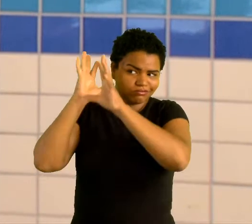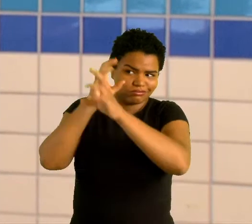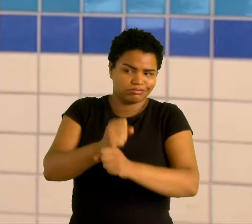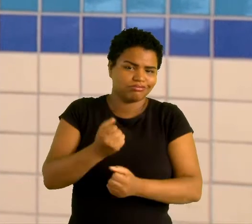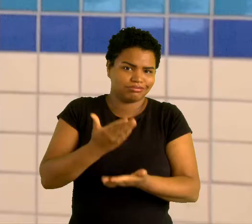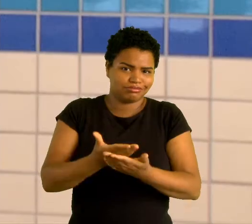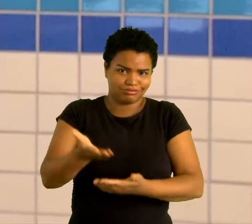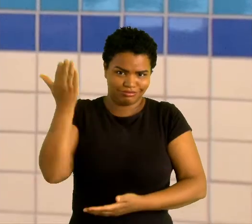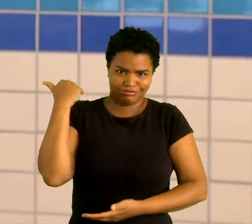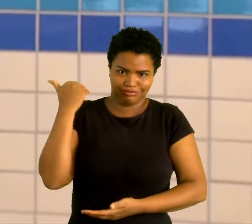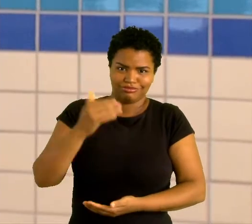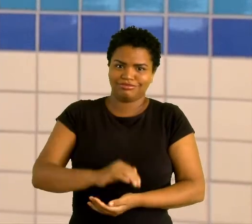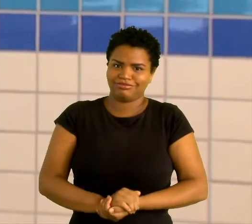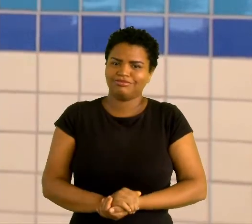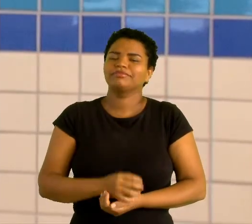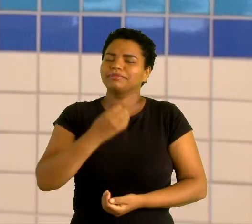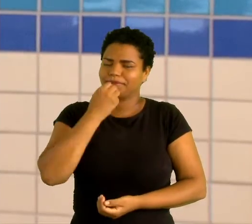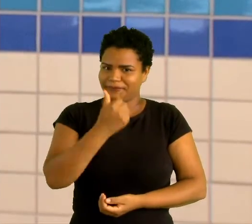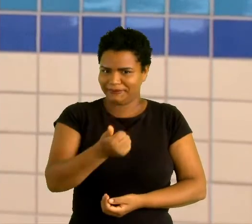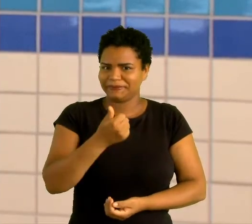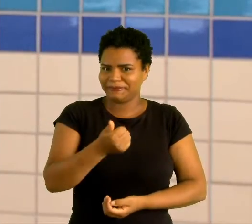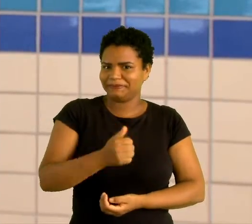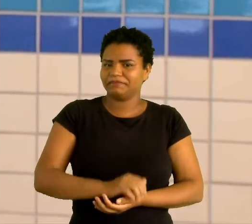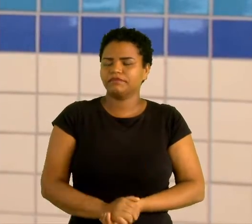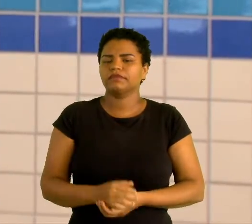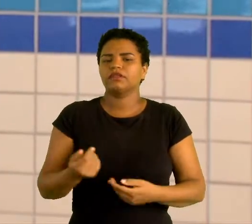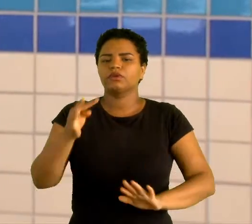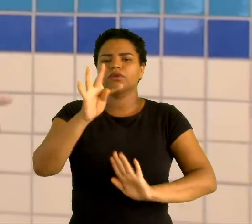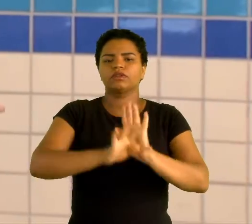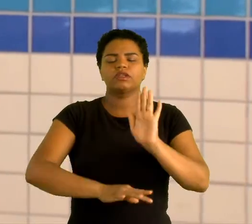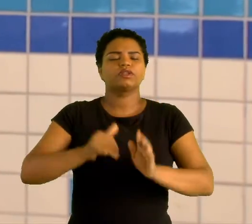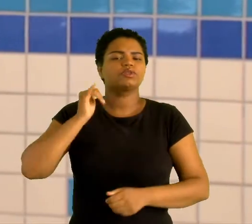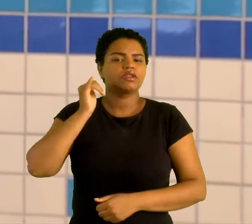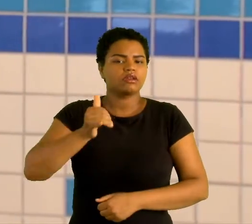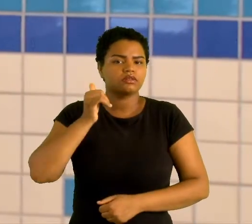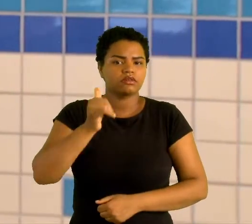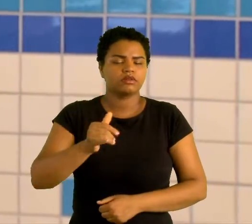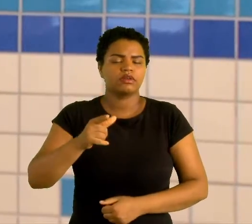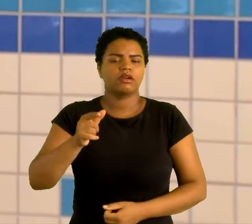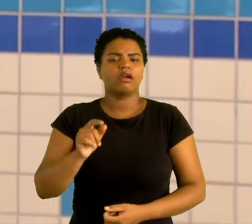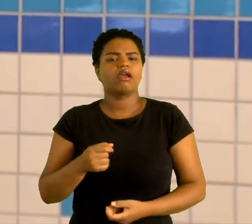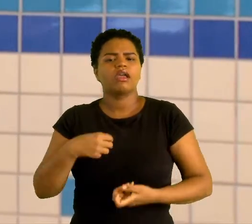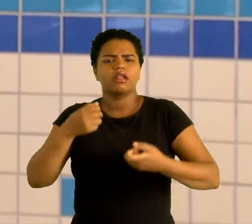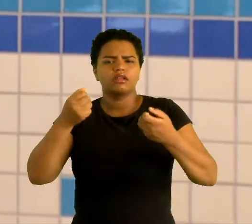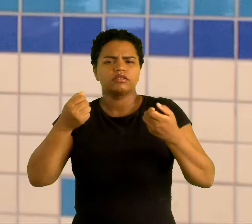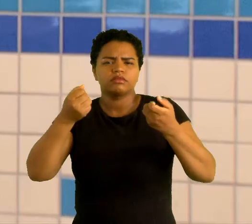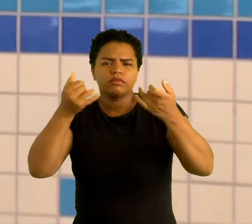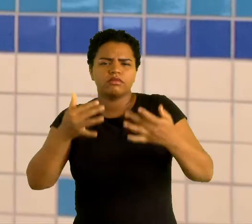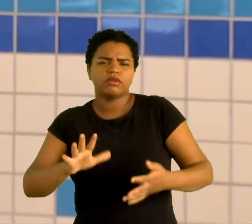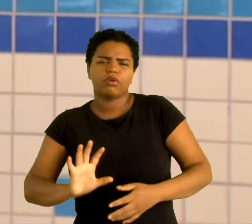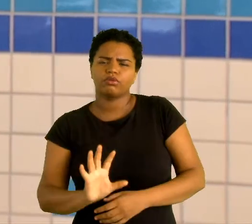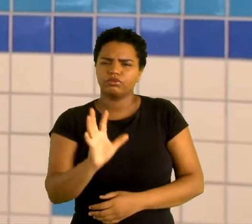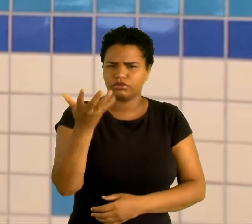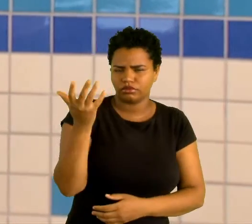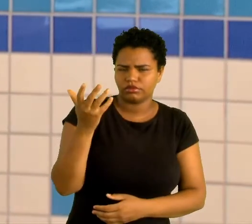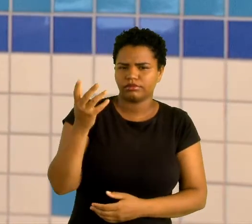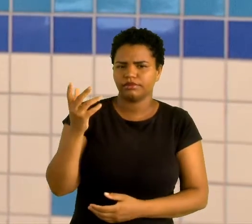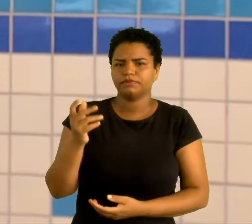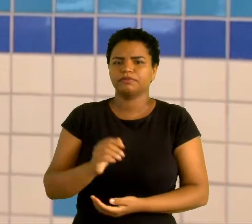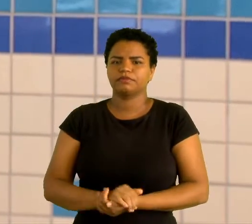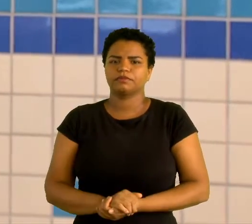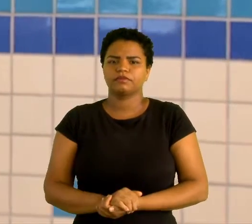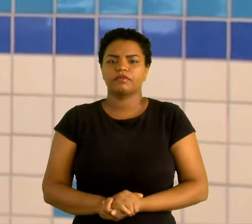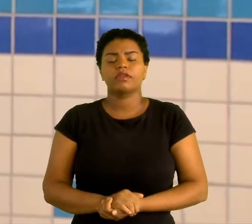passada? Muito bem. Então, texto narrativo narra um acontecimento, um fato. Quem narra?